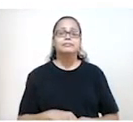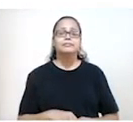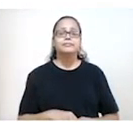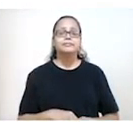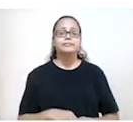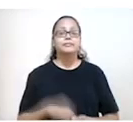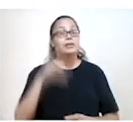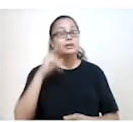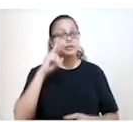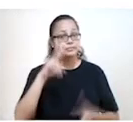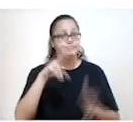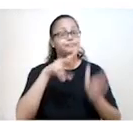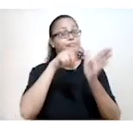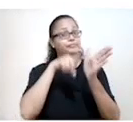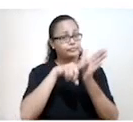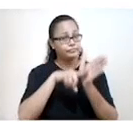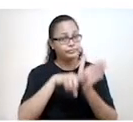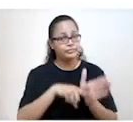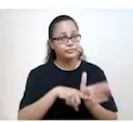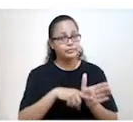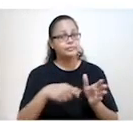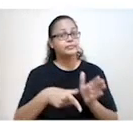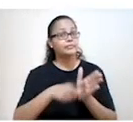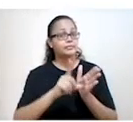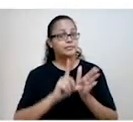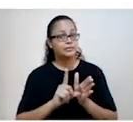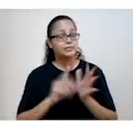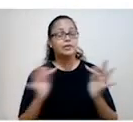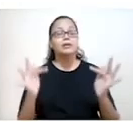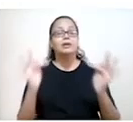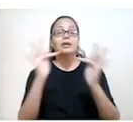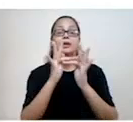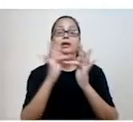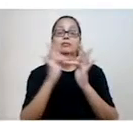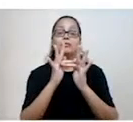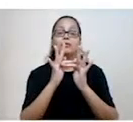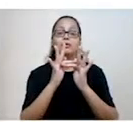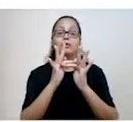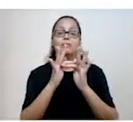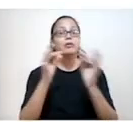Já foi verificado no slide anterior que essa formulinha